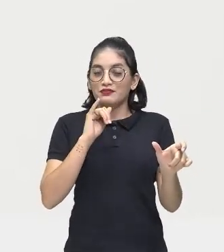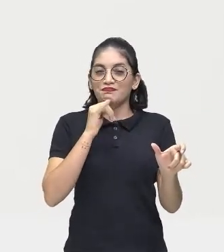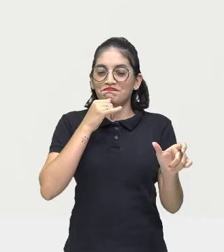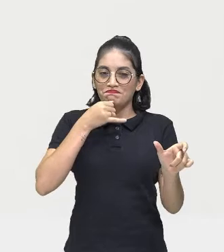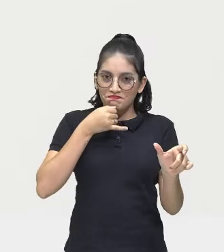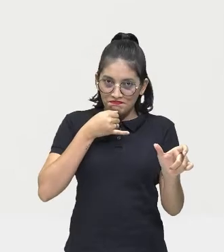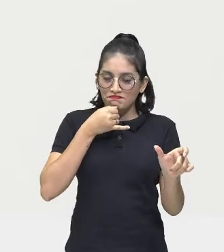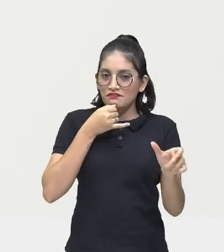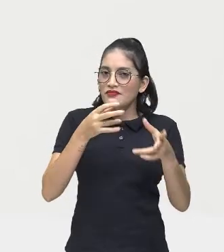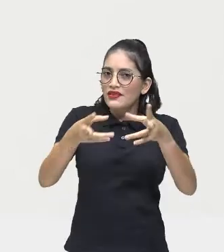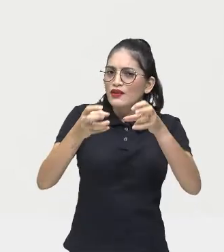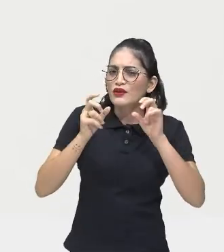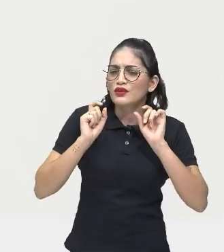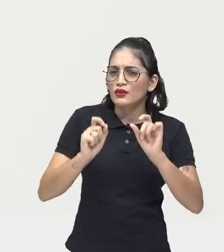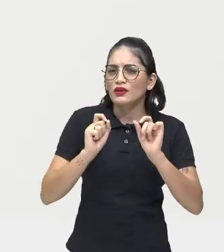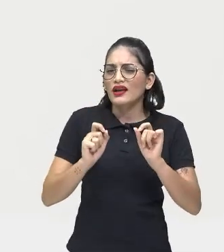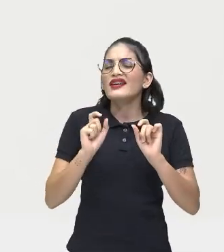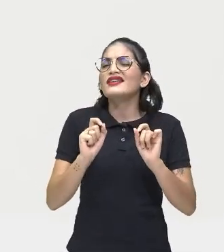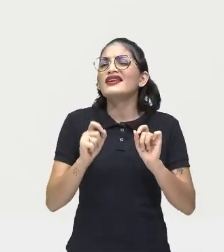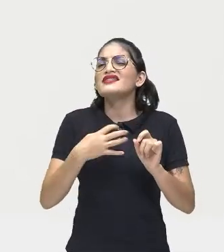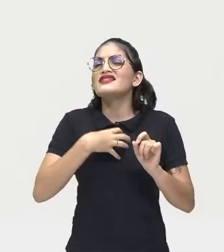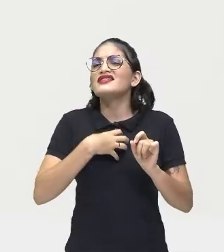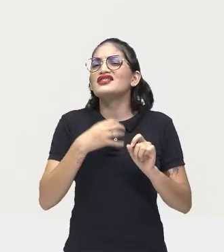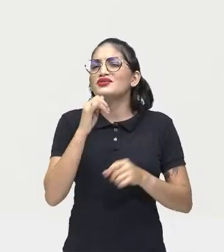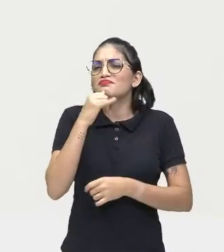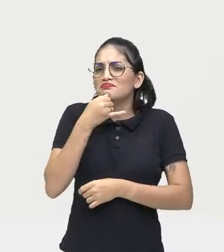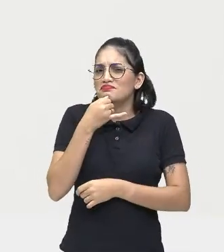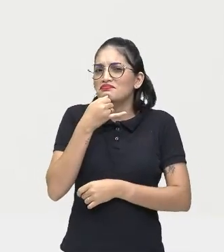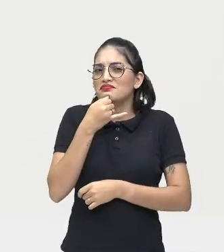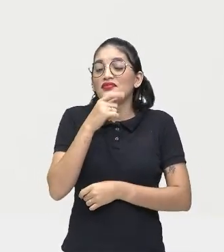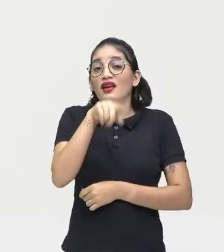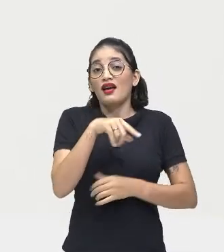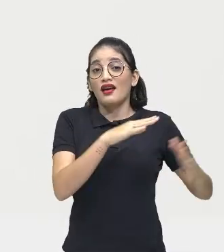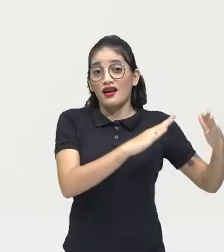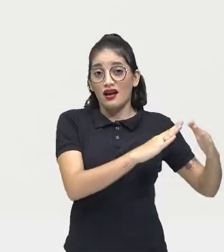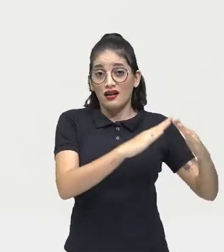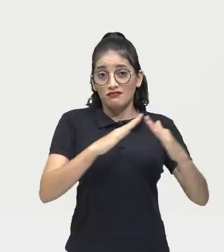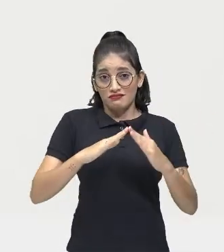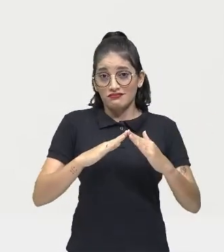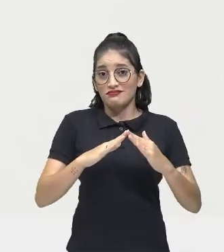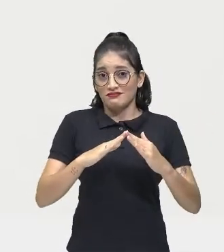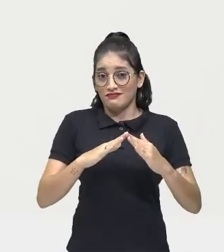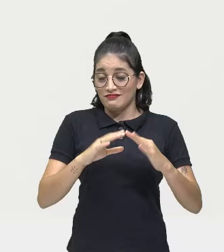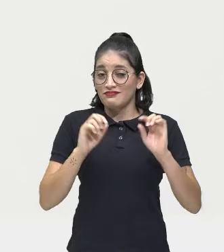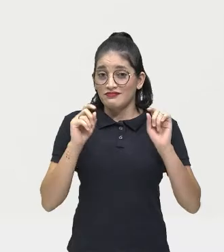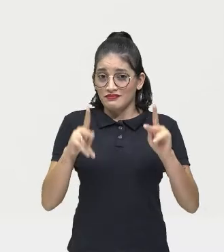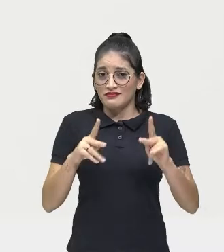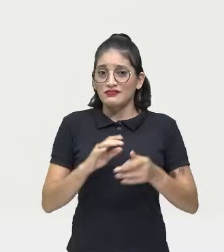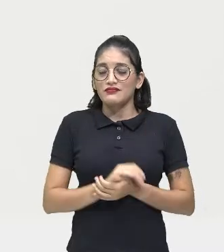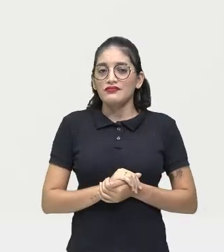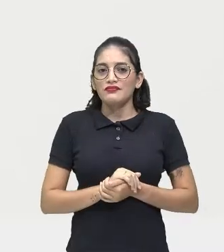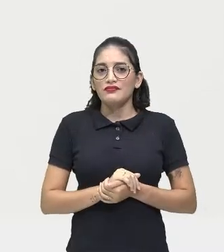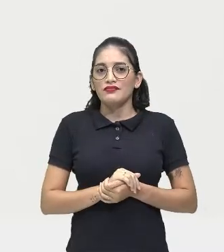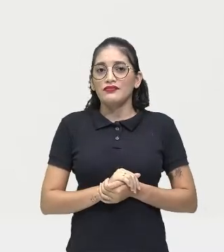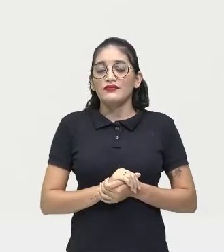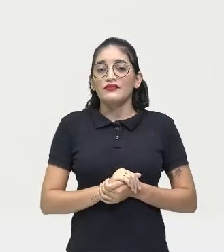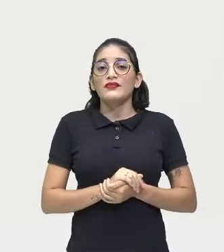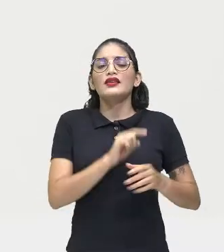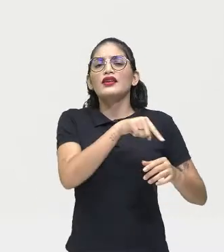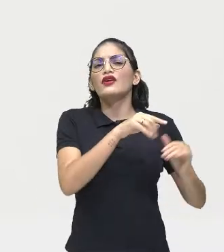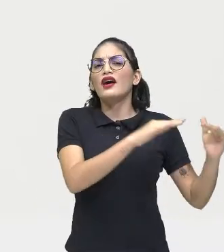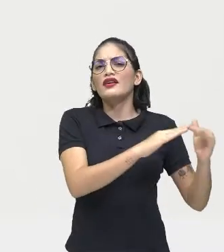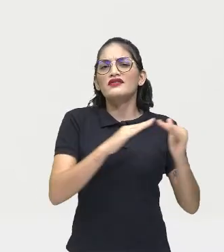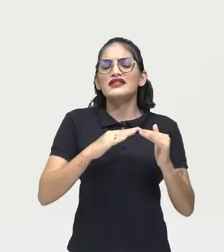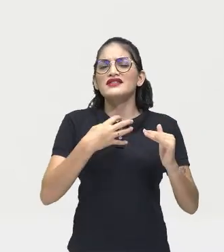triste. Perceba que triste, quem é que está triste? A vizinha, ok? A vizinha está triste.